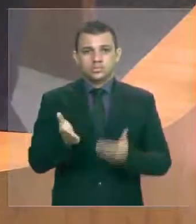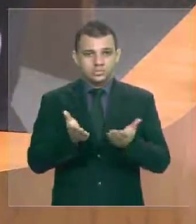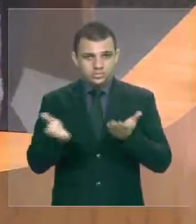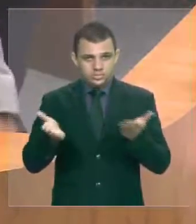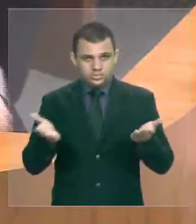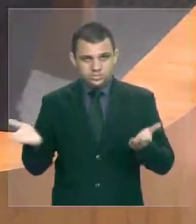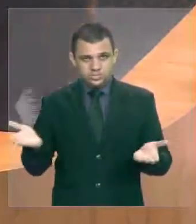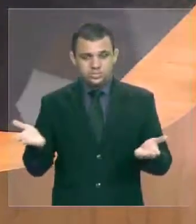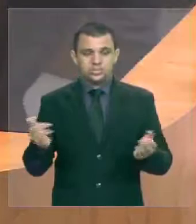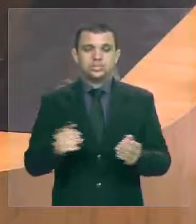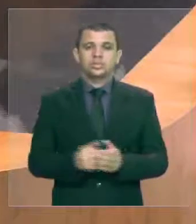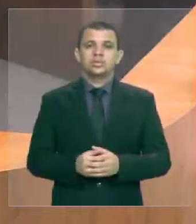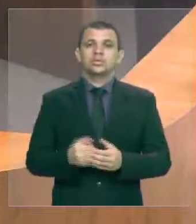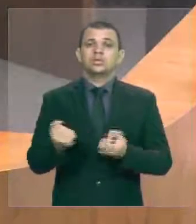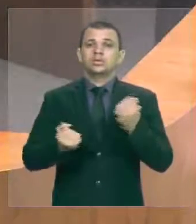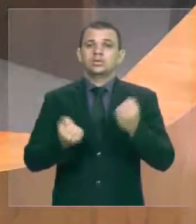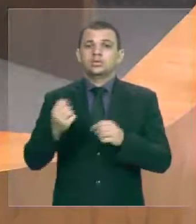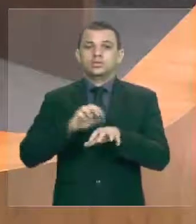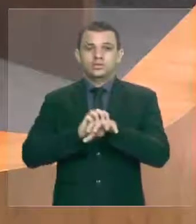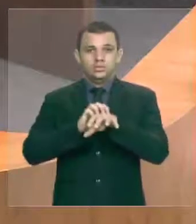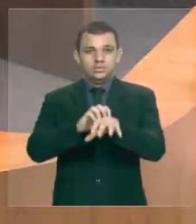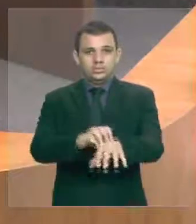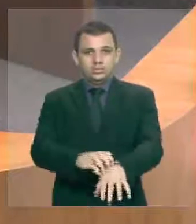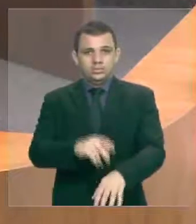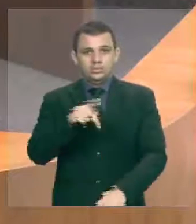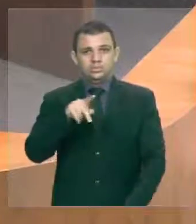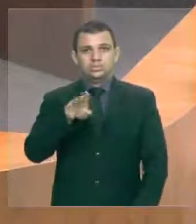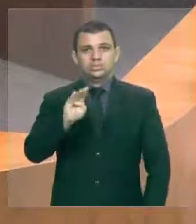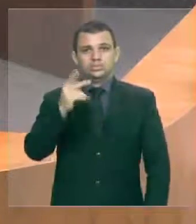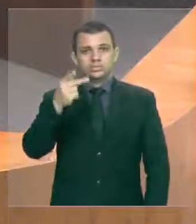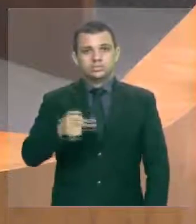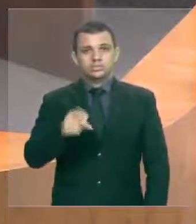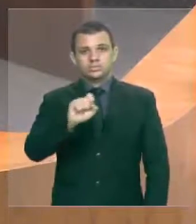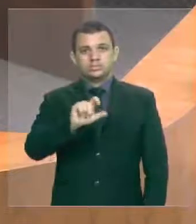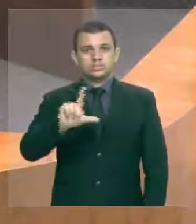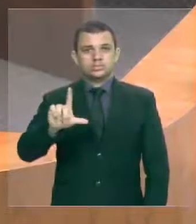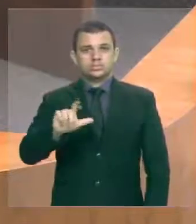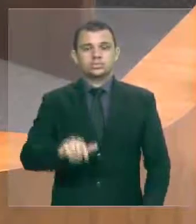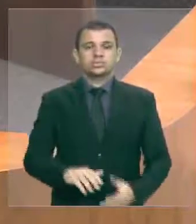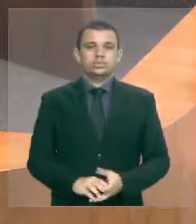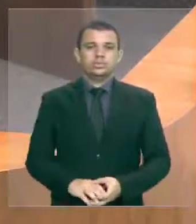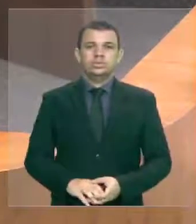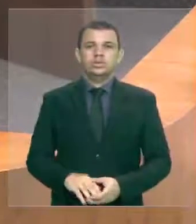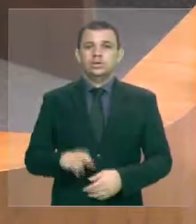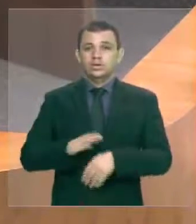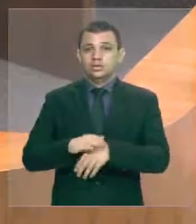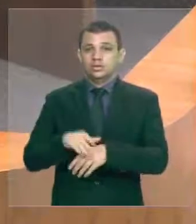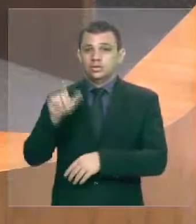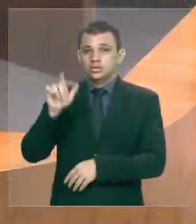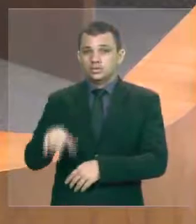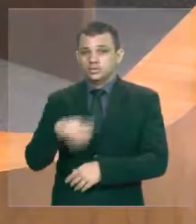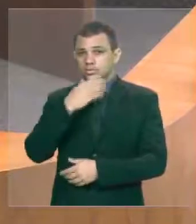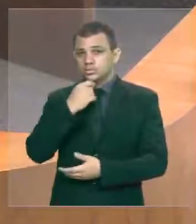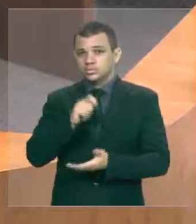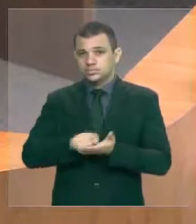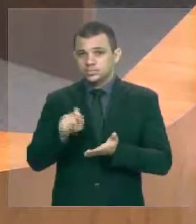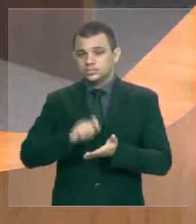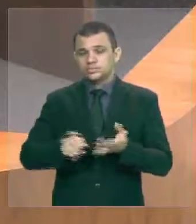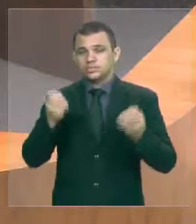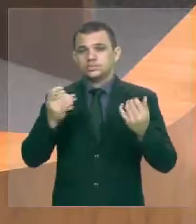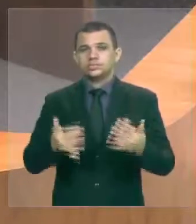Diz assim o articulista: os empresários de